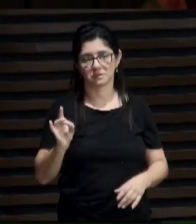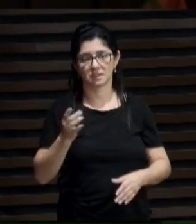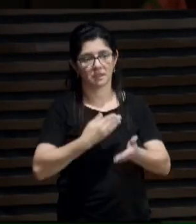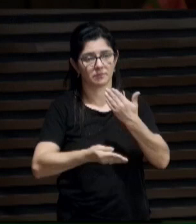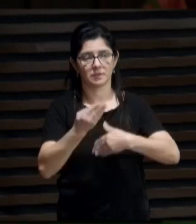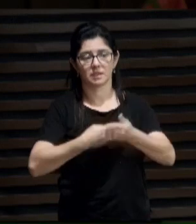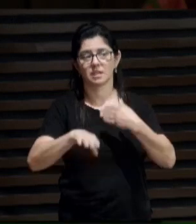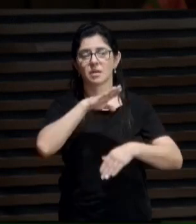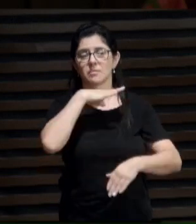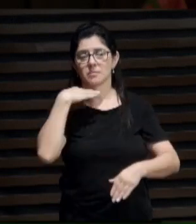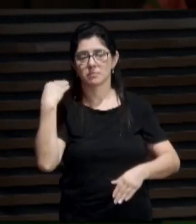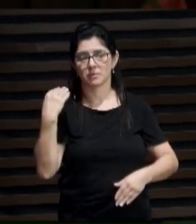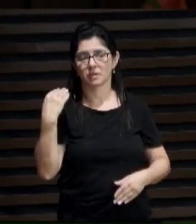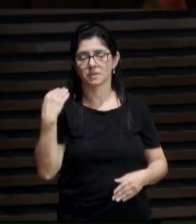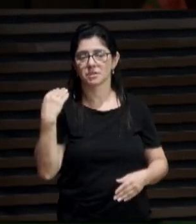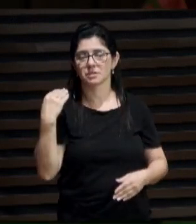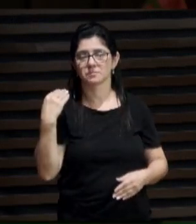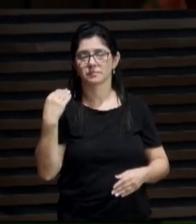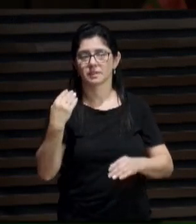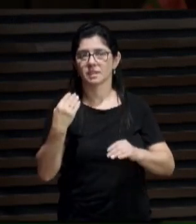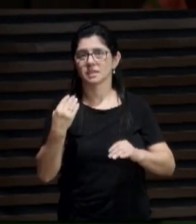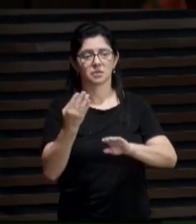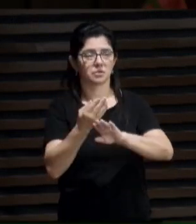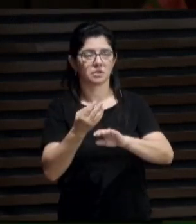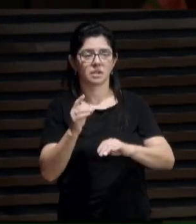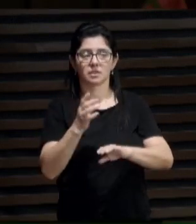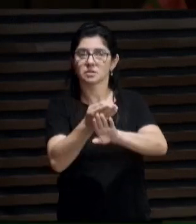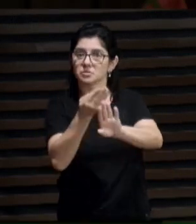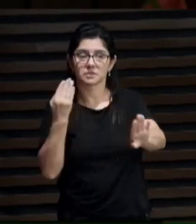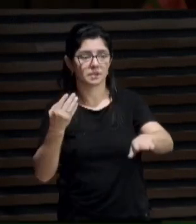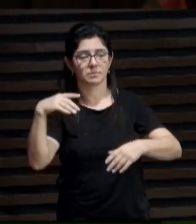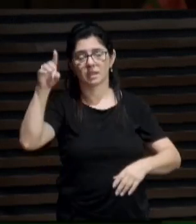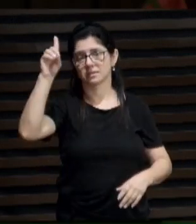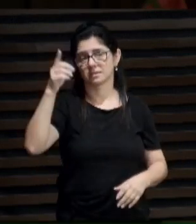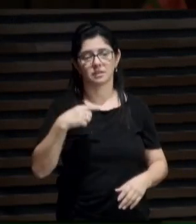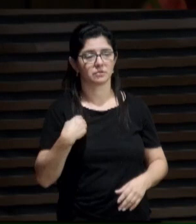morte daquilo que nos separa dele, a nossa natureza de pecado.